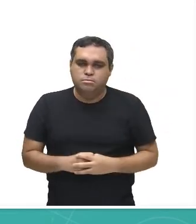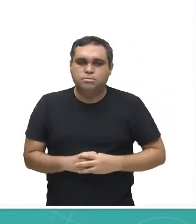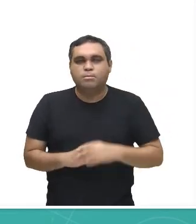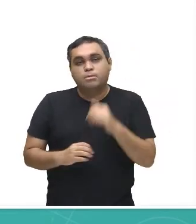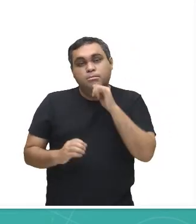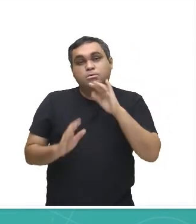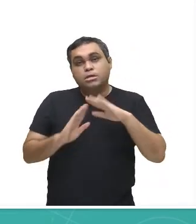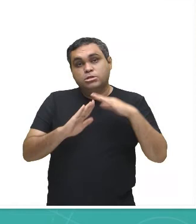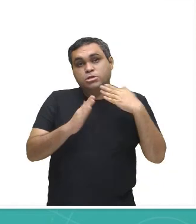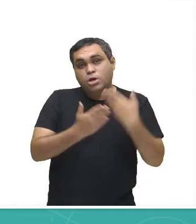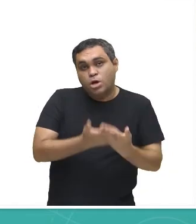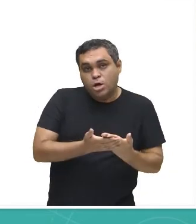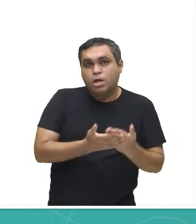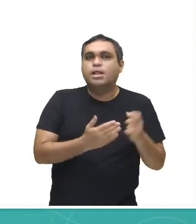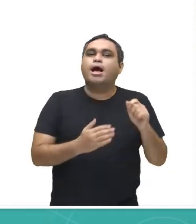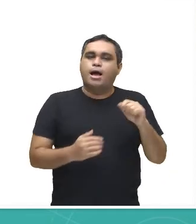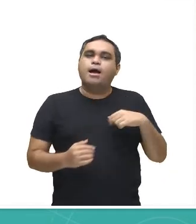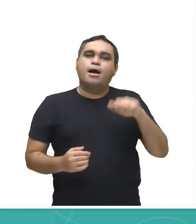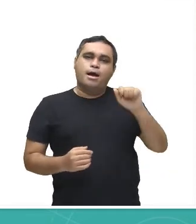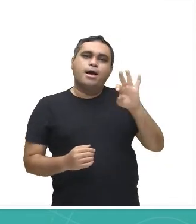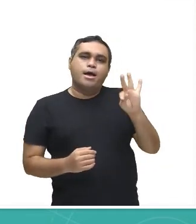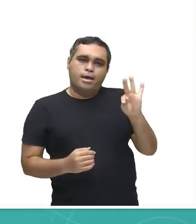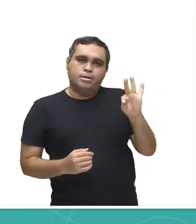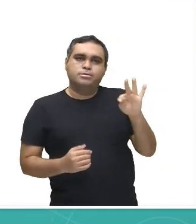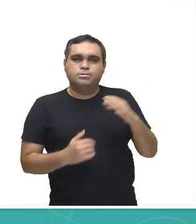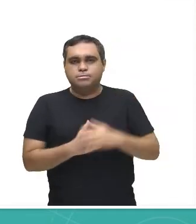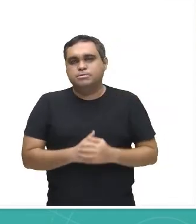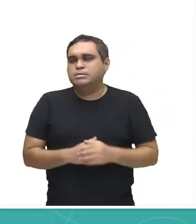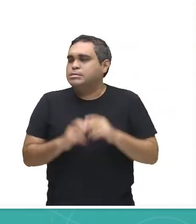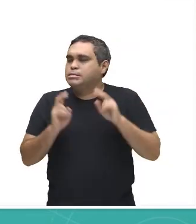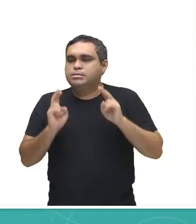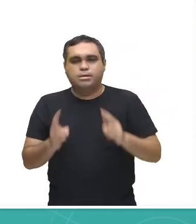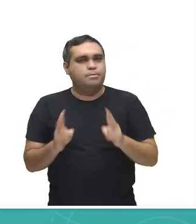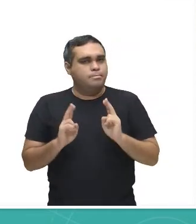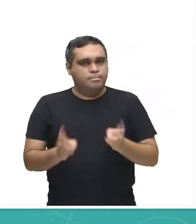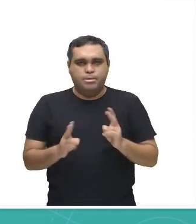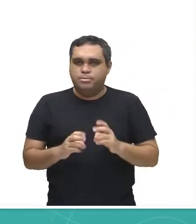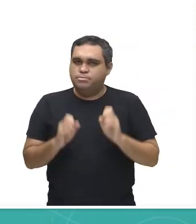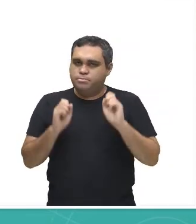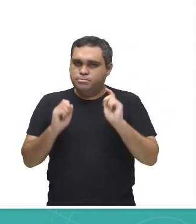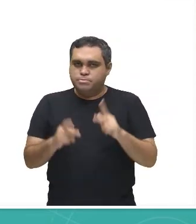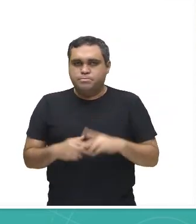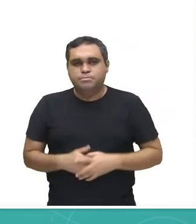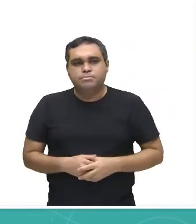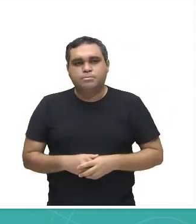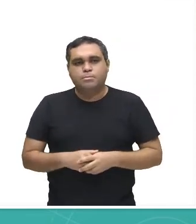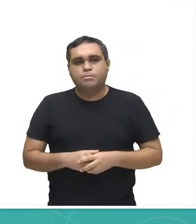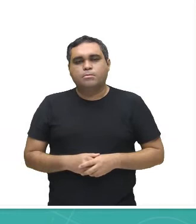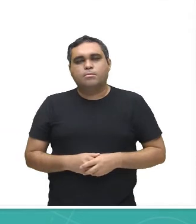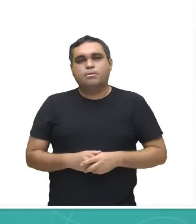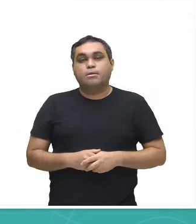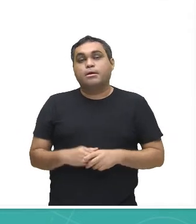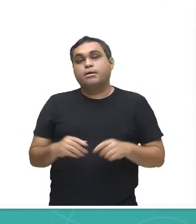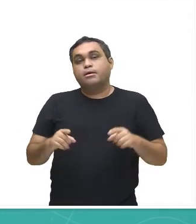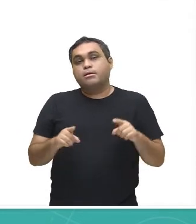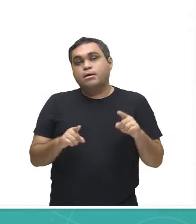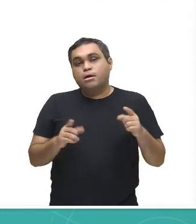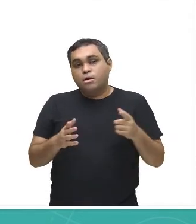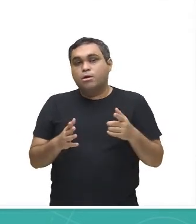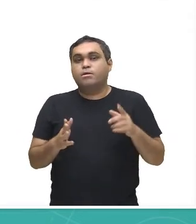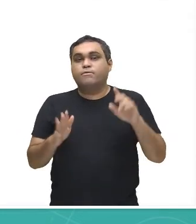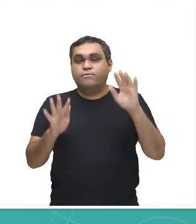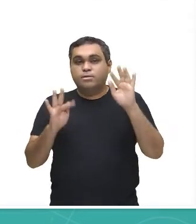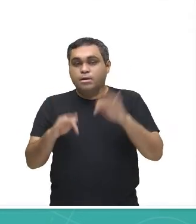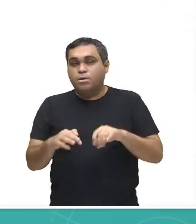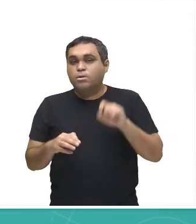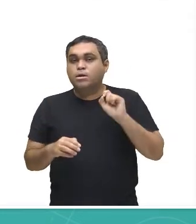escola, você vai usar a preposition at todas as vezes, ok? E, para finalizar, eu